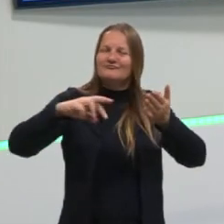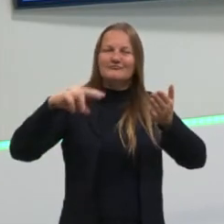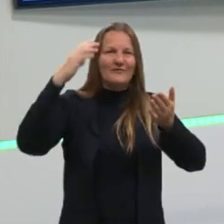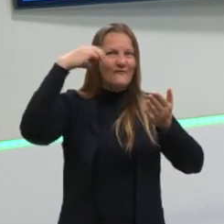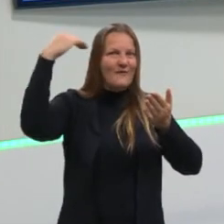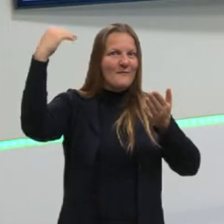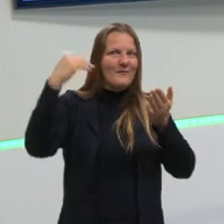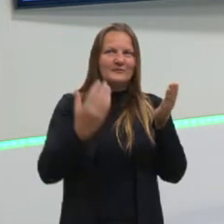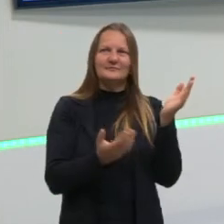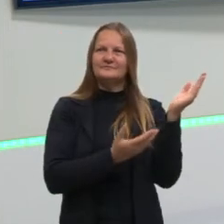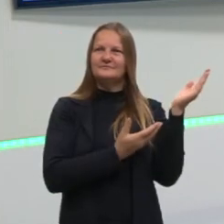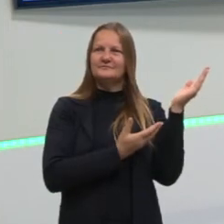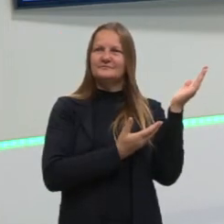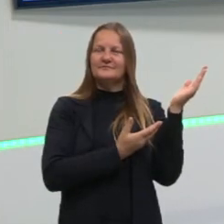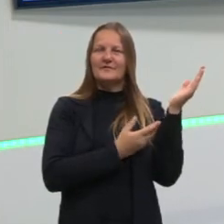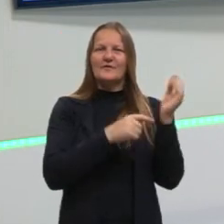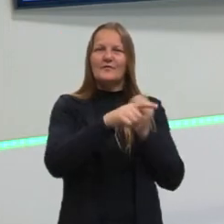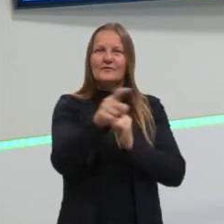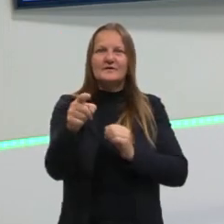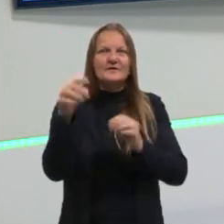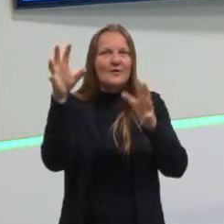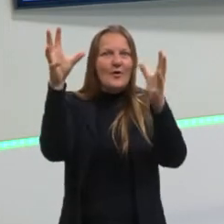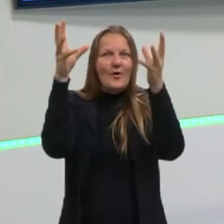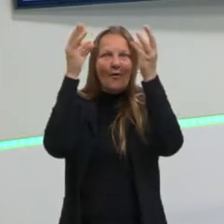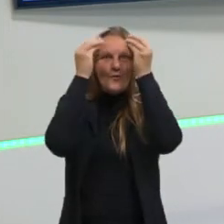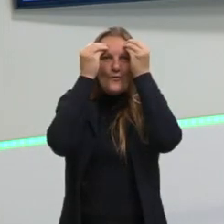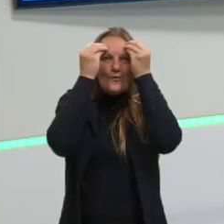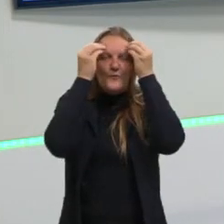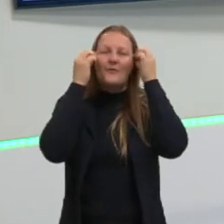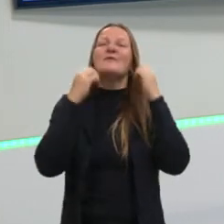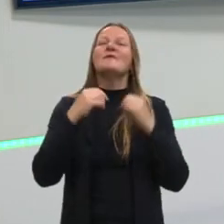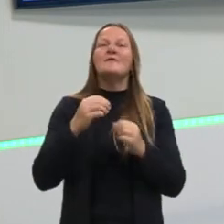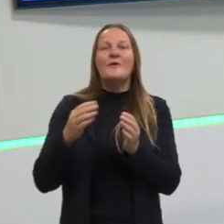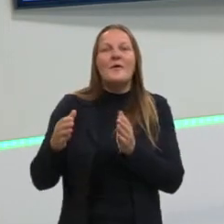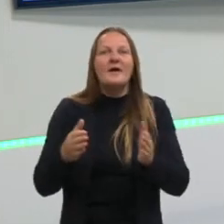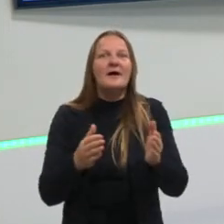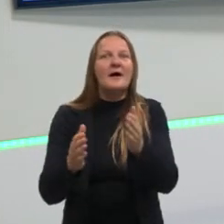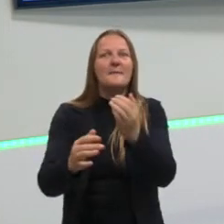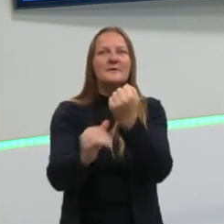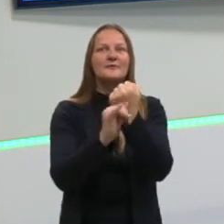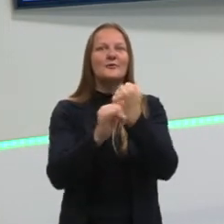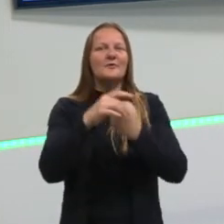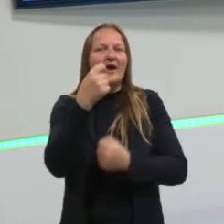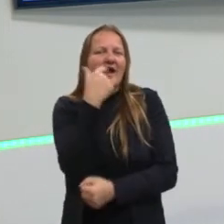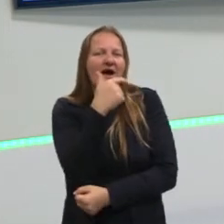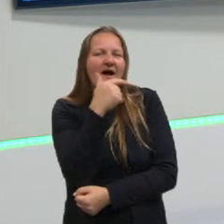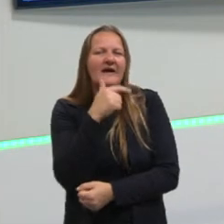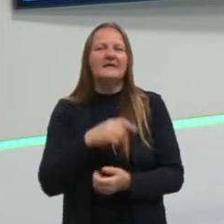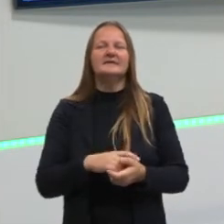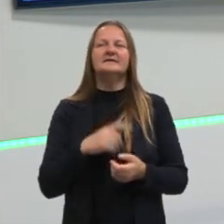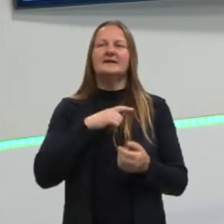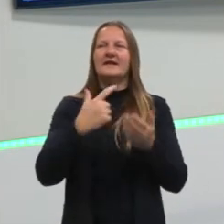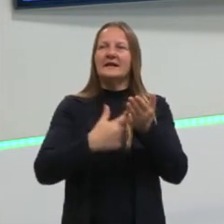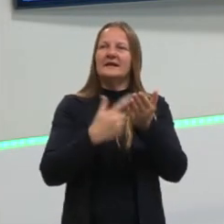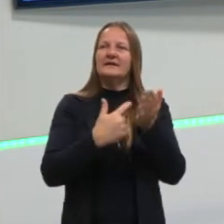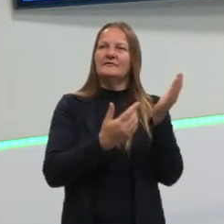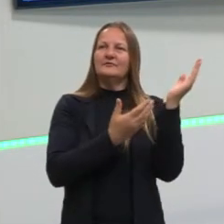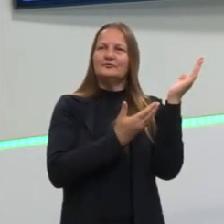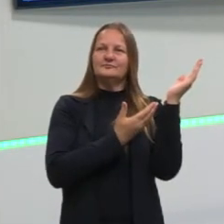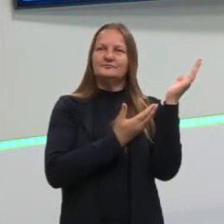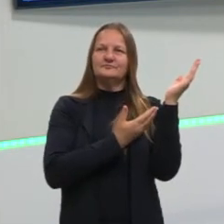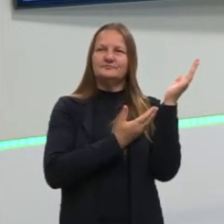aí servir de inspiração, se vocês quiserem conhecer esse caminho aí das crônicas humorísticas. A gente tem lá no